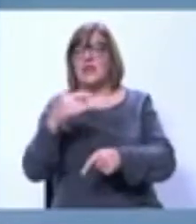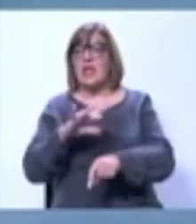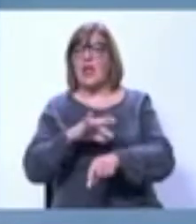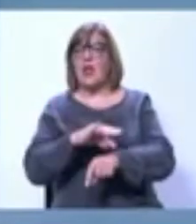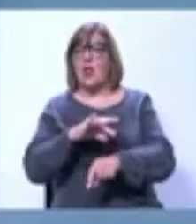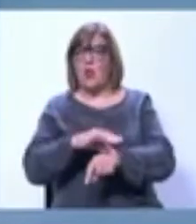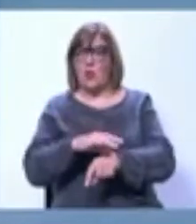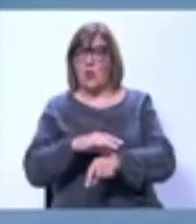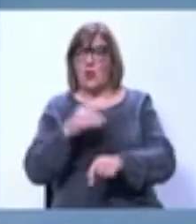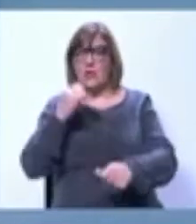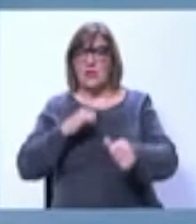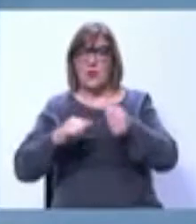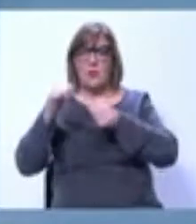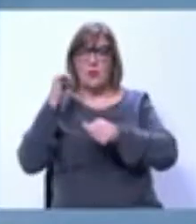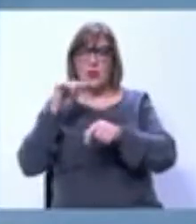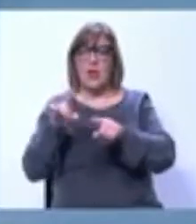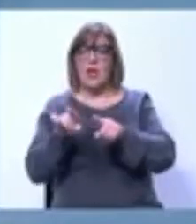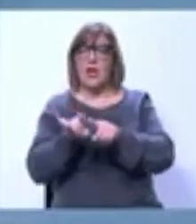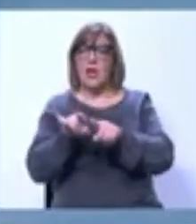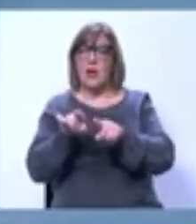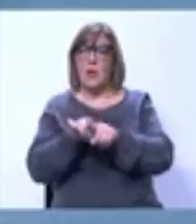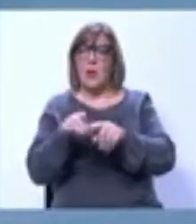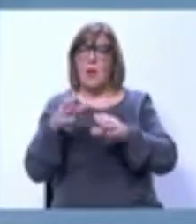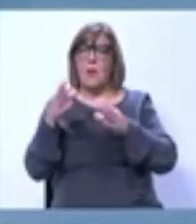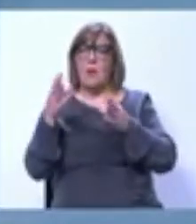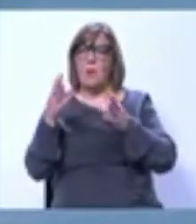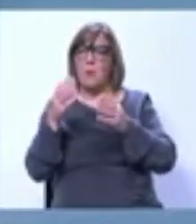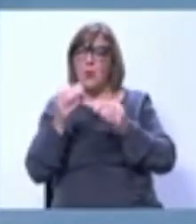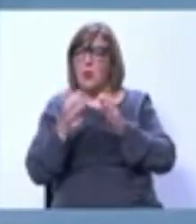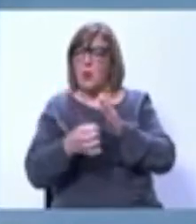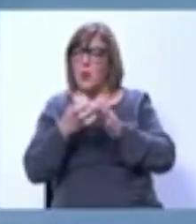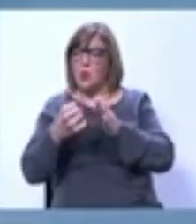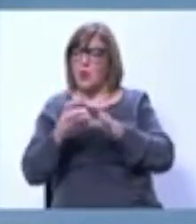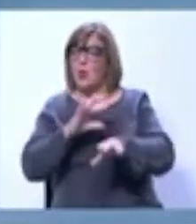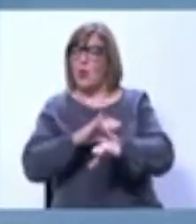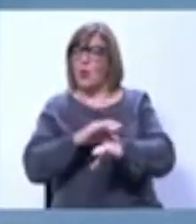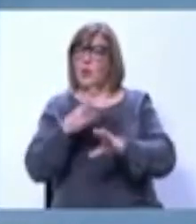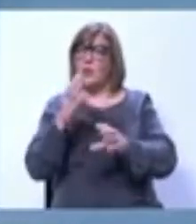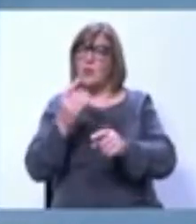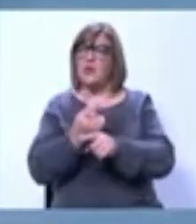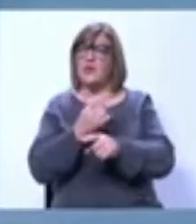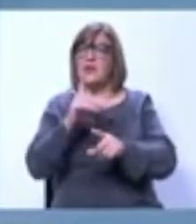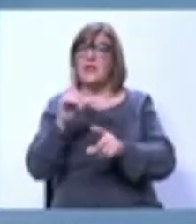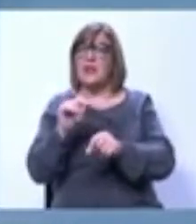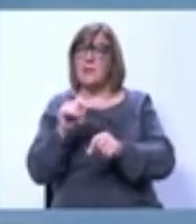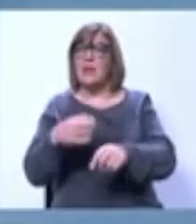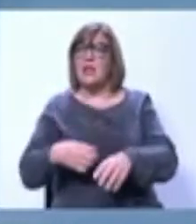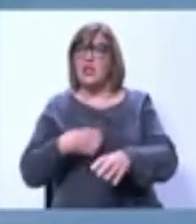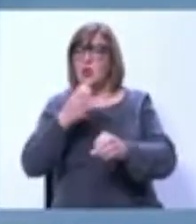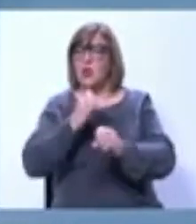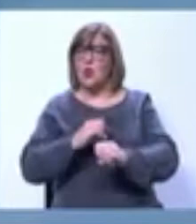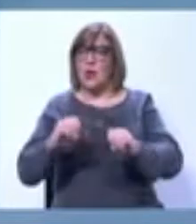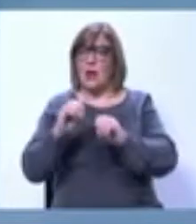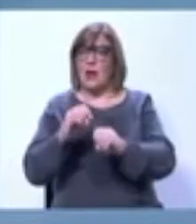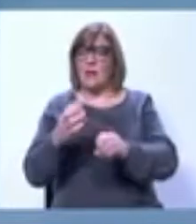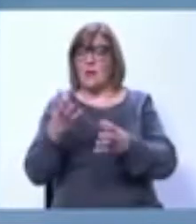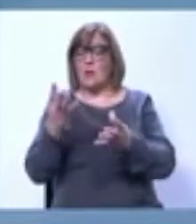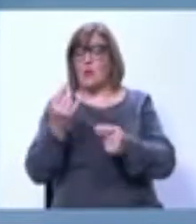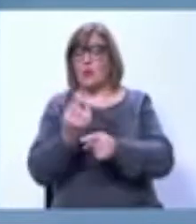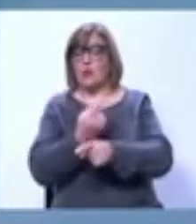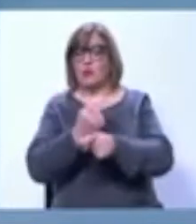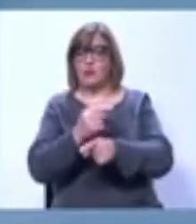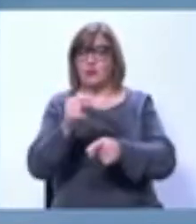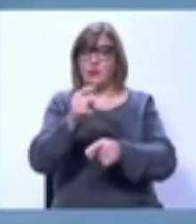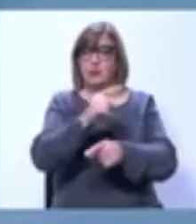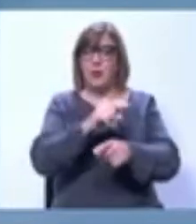esta doença por trás que é uma doença heterogéneo uma doença complexa que muitos muitas vezes também pode ser assintomática e é por isso que muitos